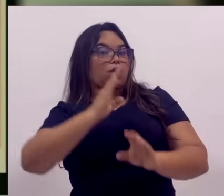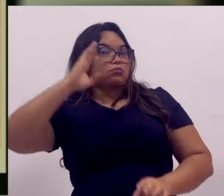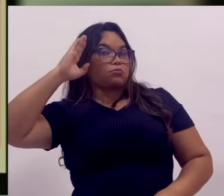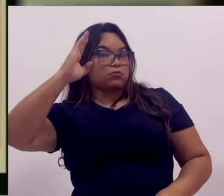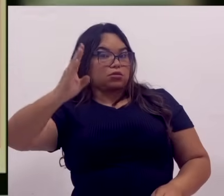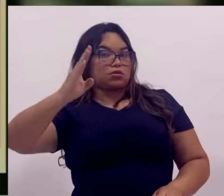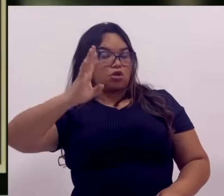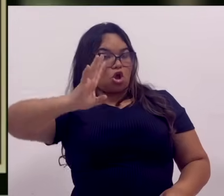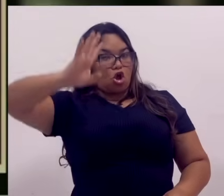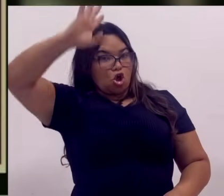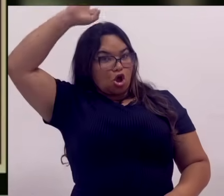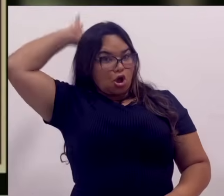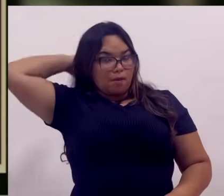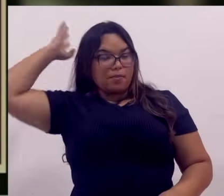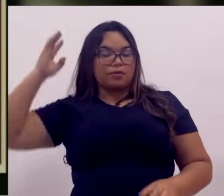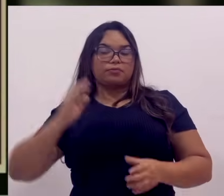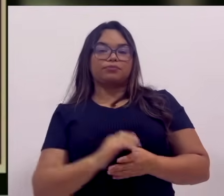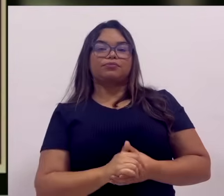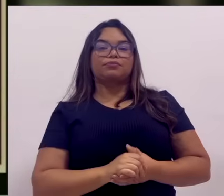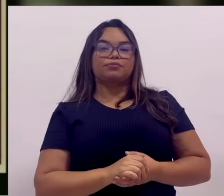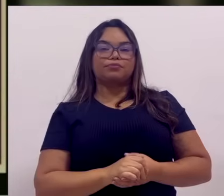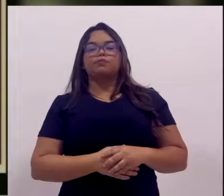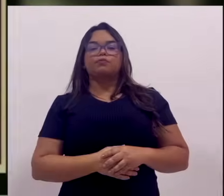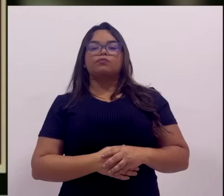especialmente em Roma, com certeza.